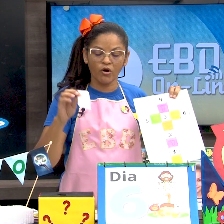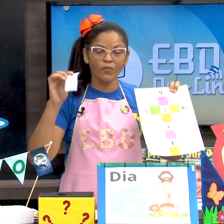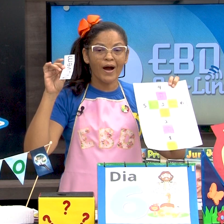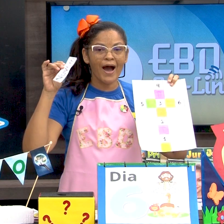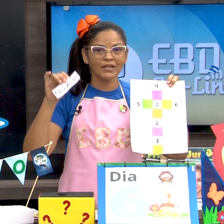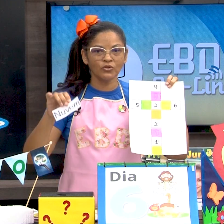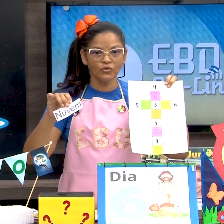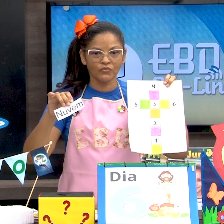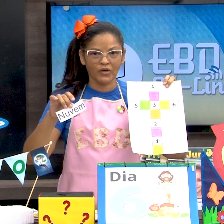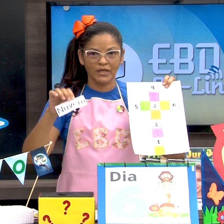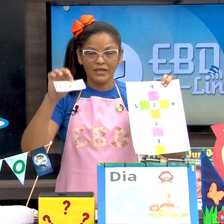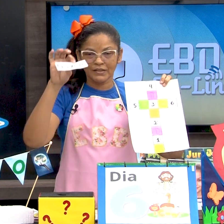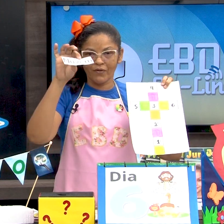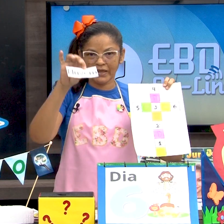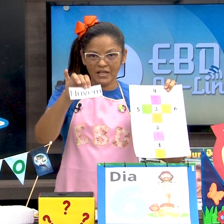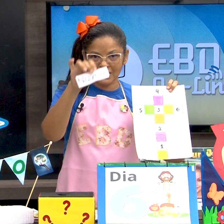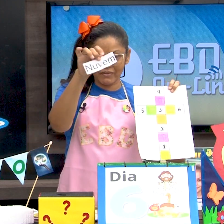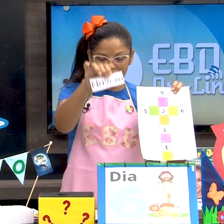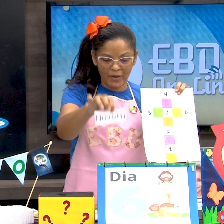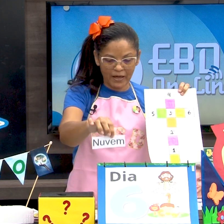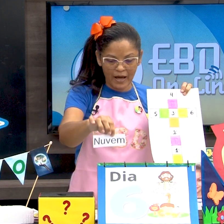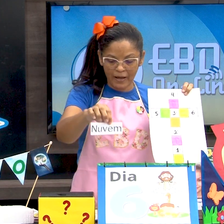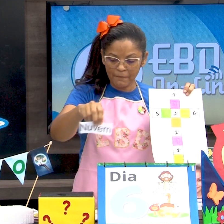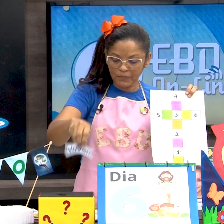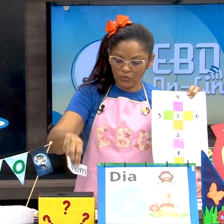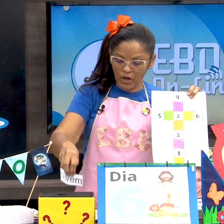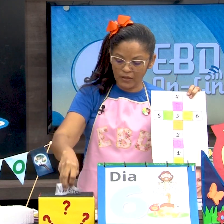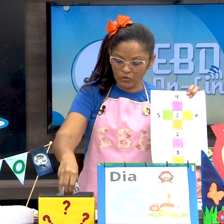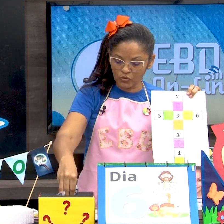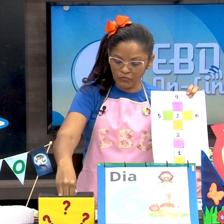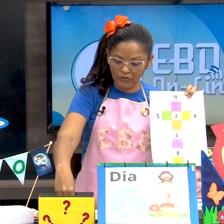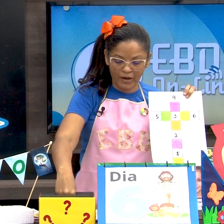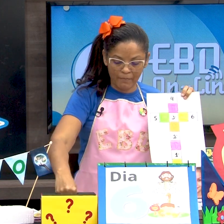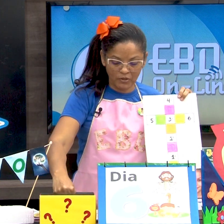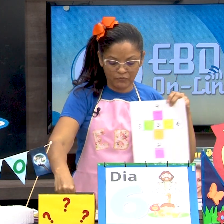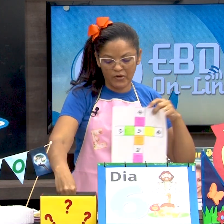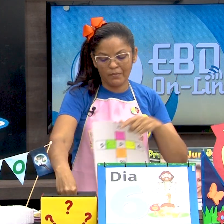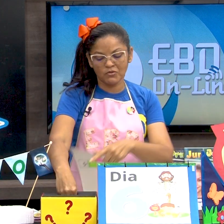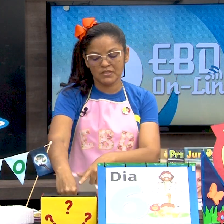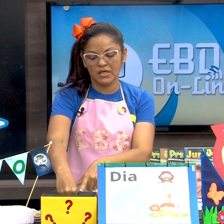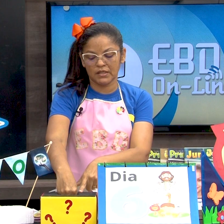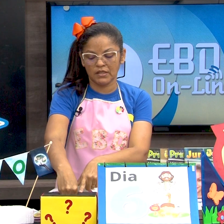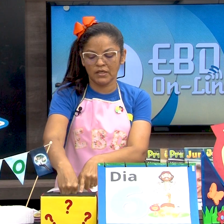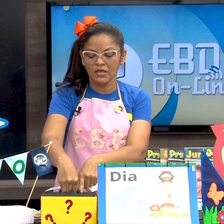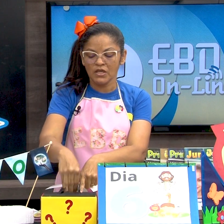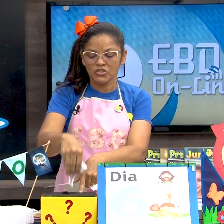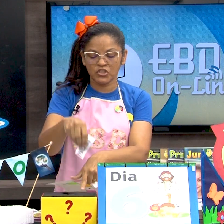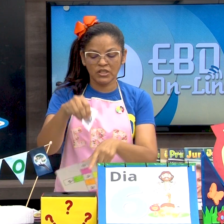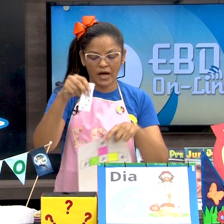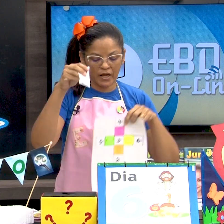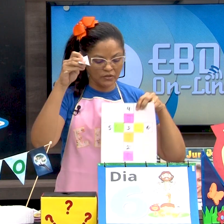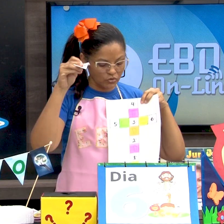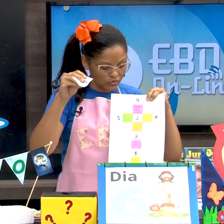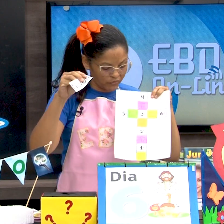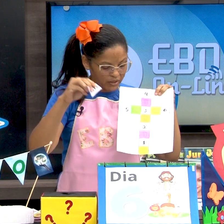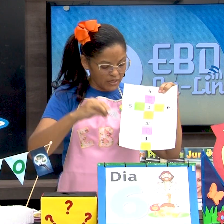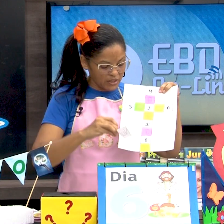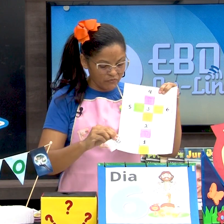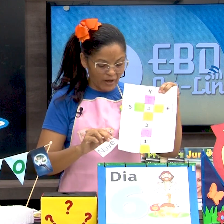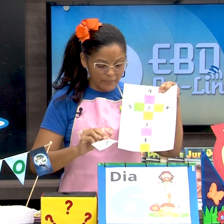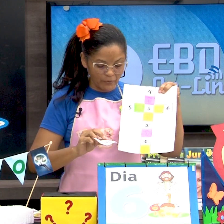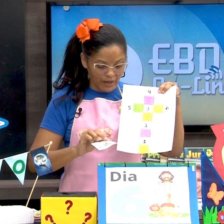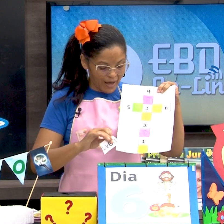Deus criou a nuvem então a criança vai pegar o a nuvem vai enfiar a mãozinha aqui tirar a